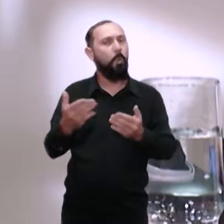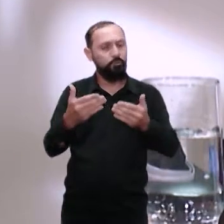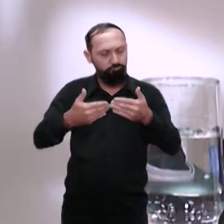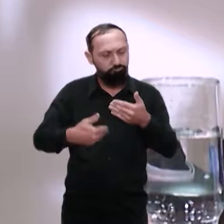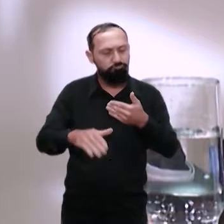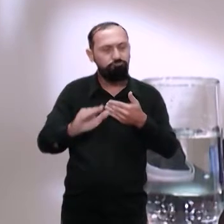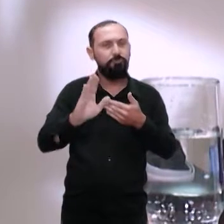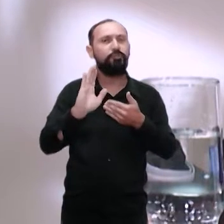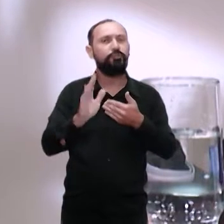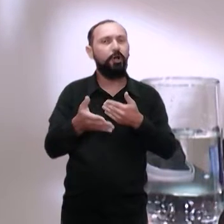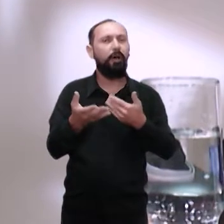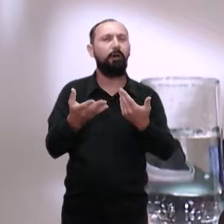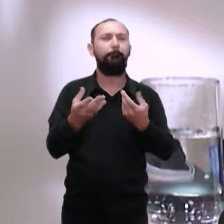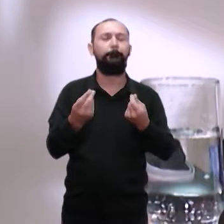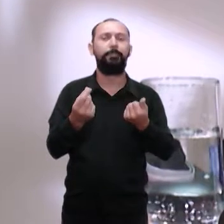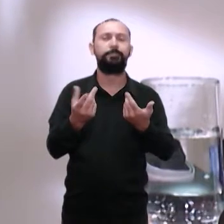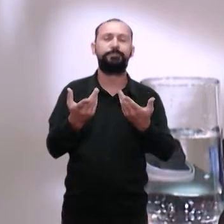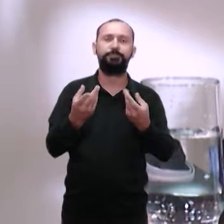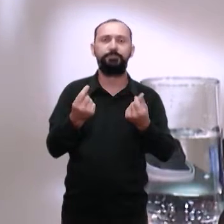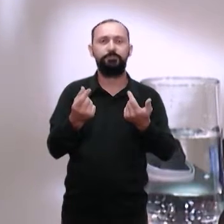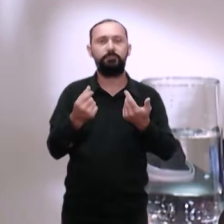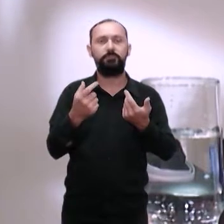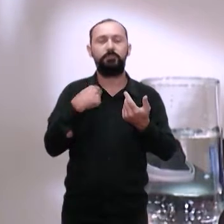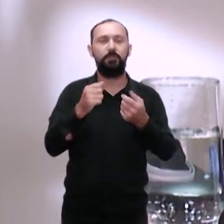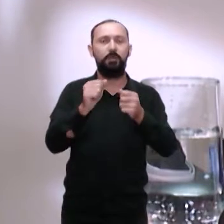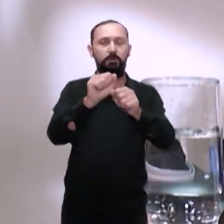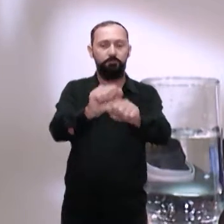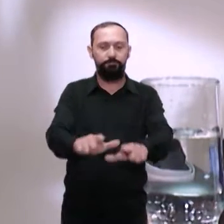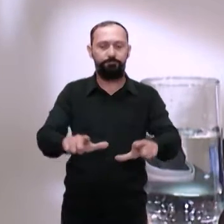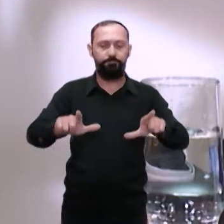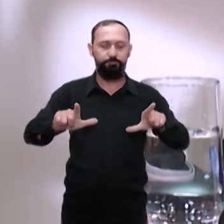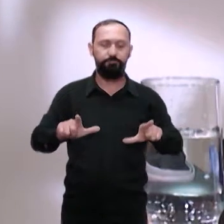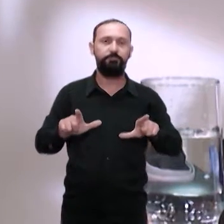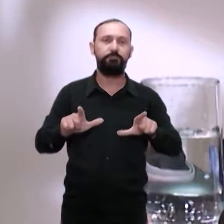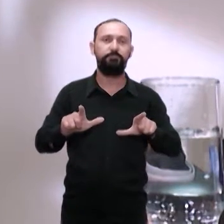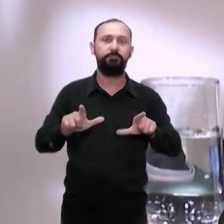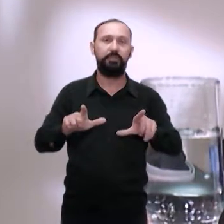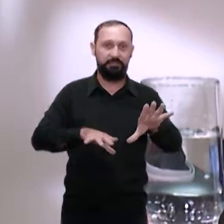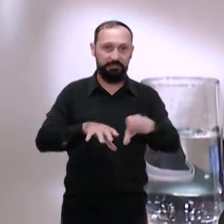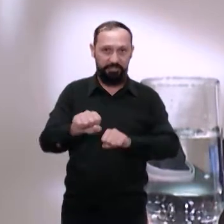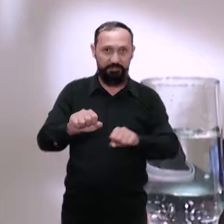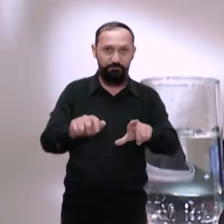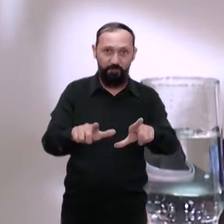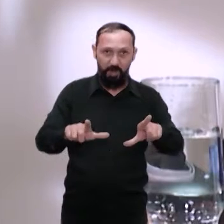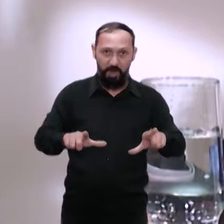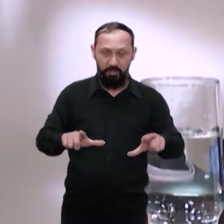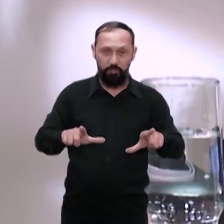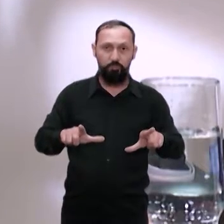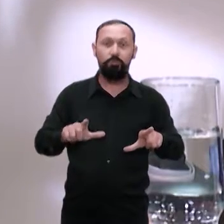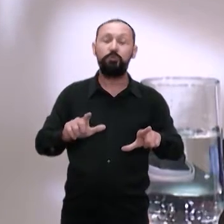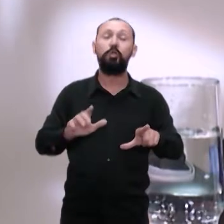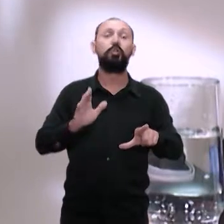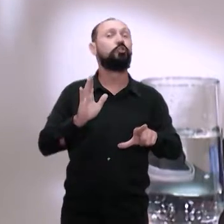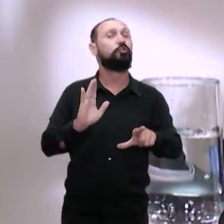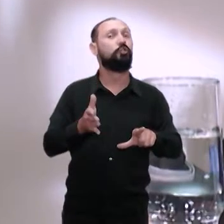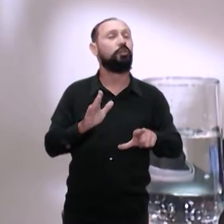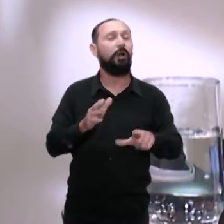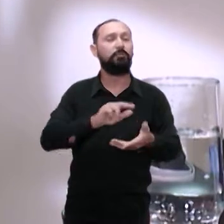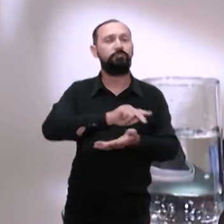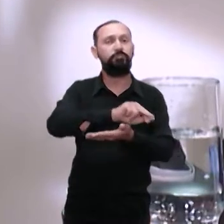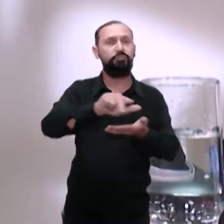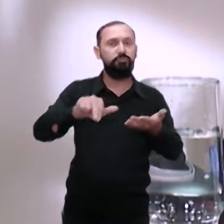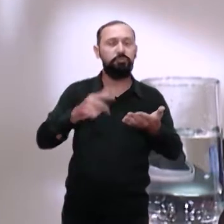temos hoje também certificado nós temos